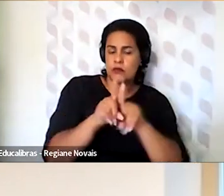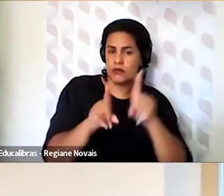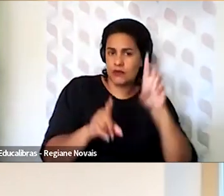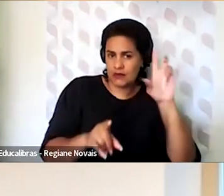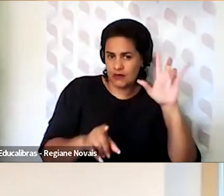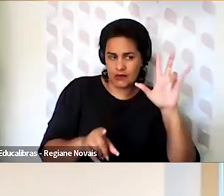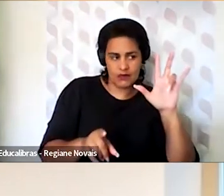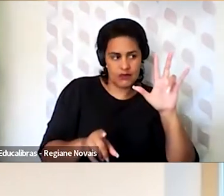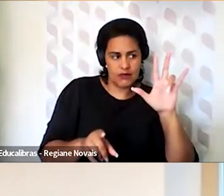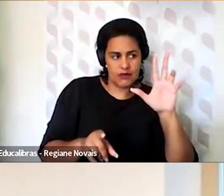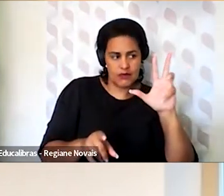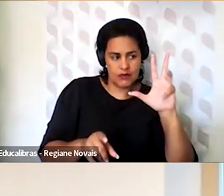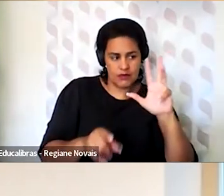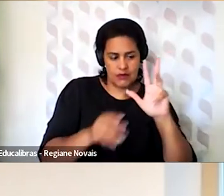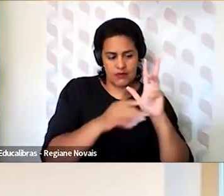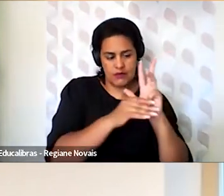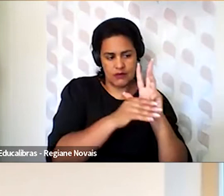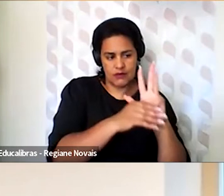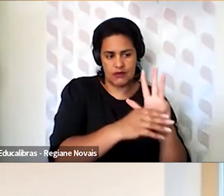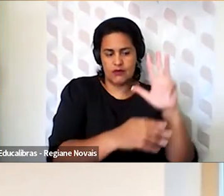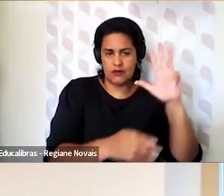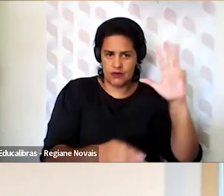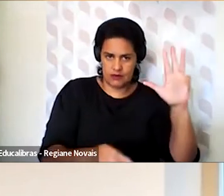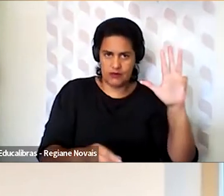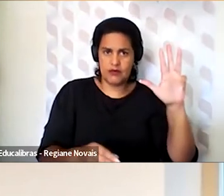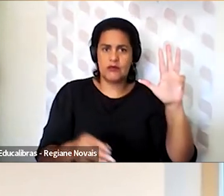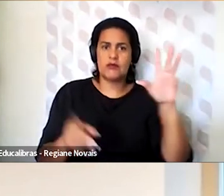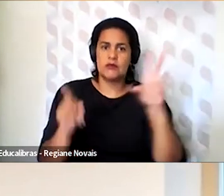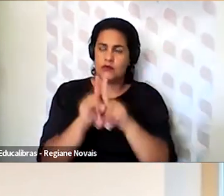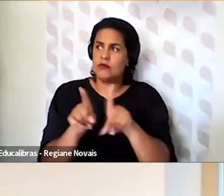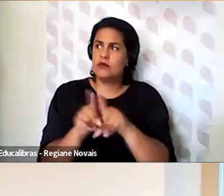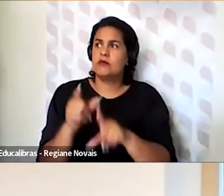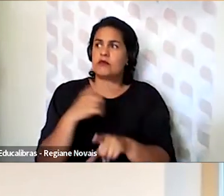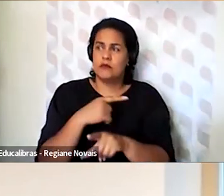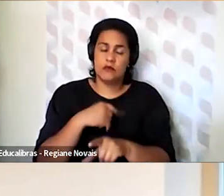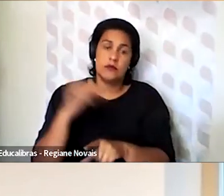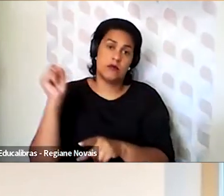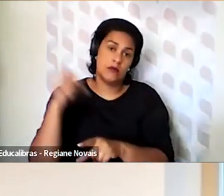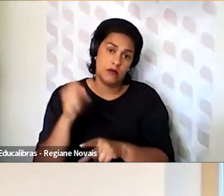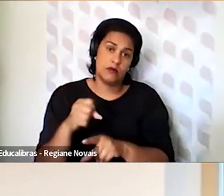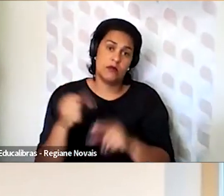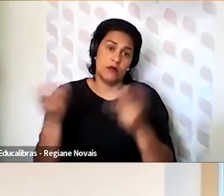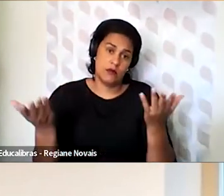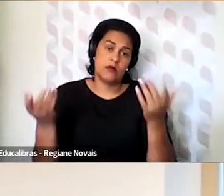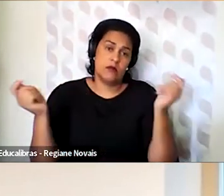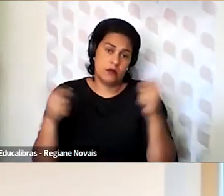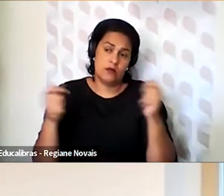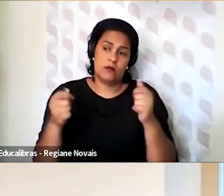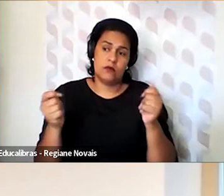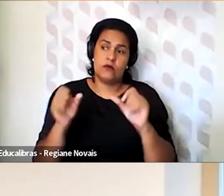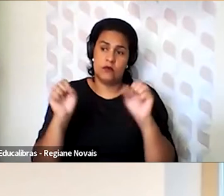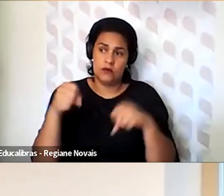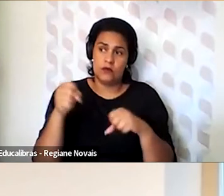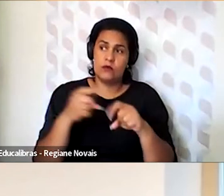como que estas pautas que vocês apresentaram podem ter uma tradução no debate que deve acontecer no